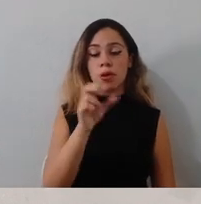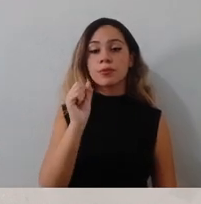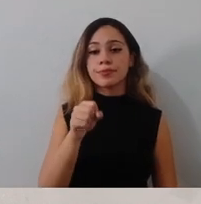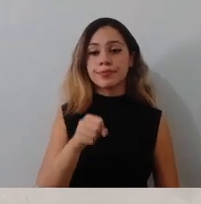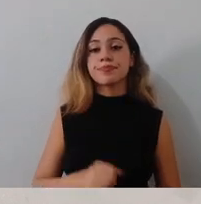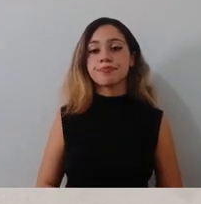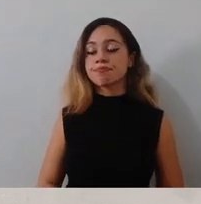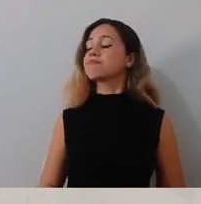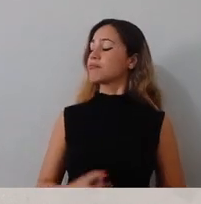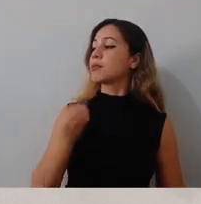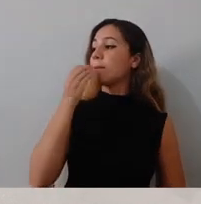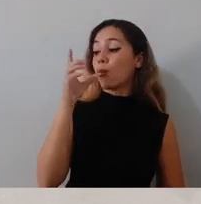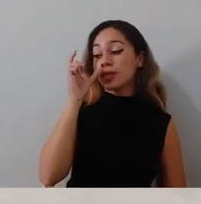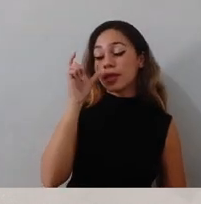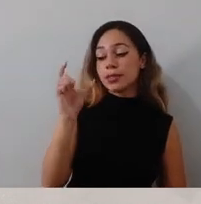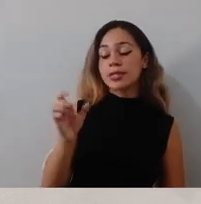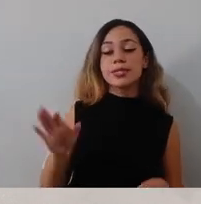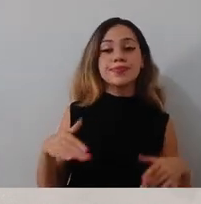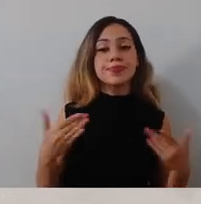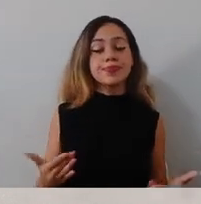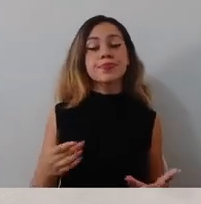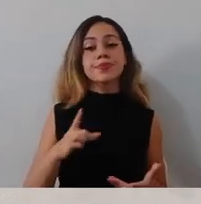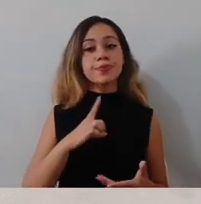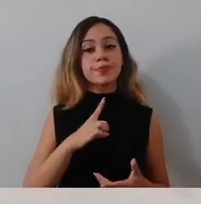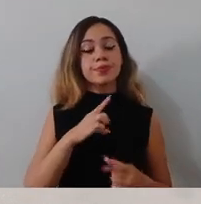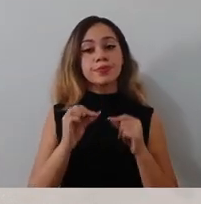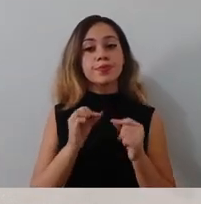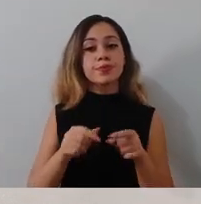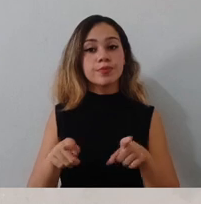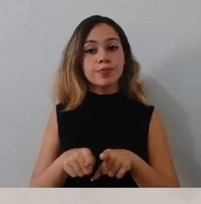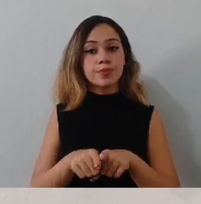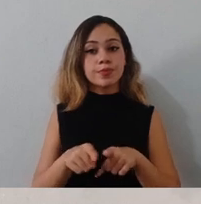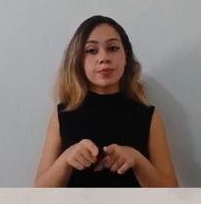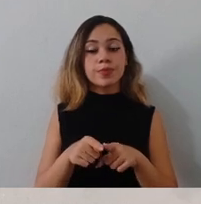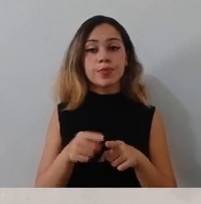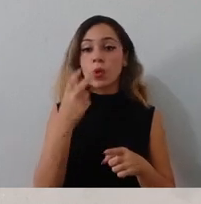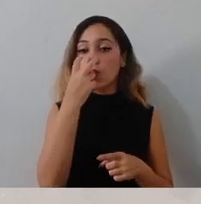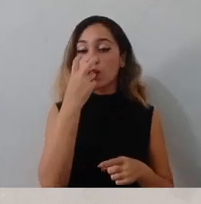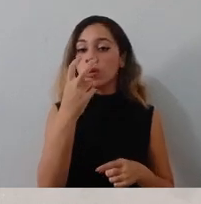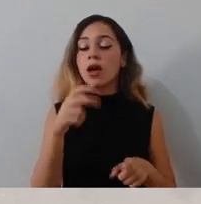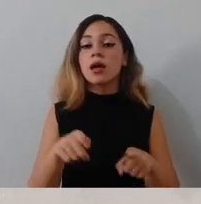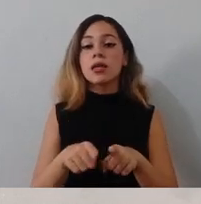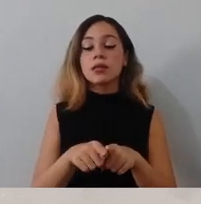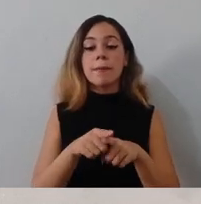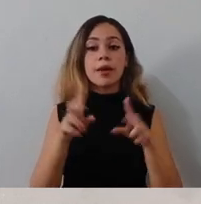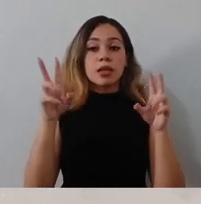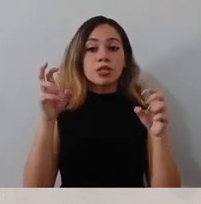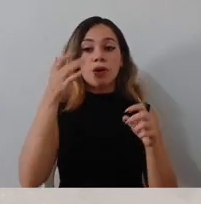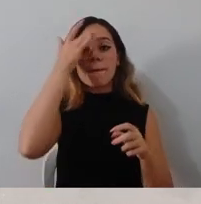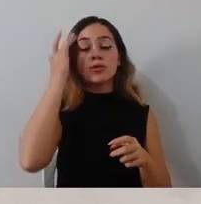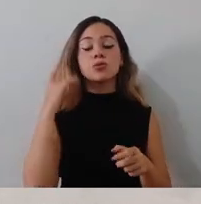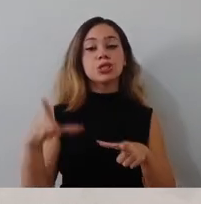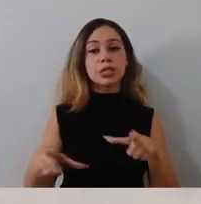vemos. Muito interessante isso. E aí, dentro desse olhar aí para a questão